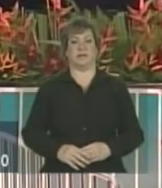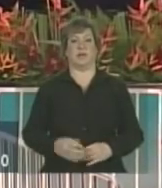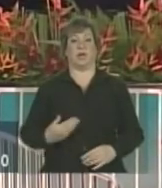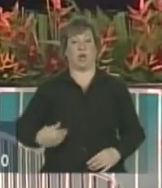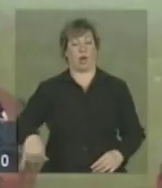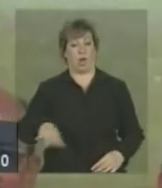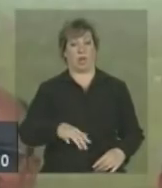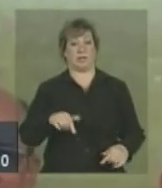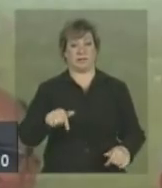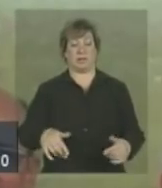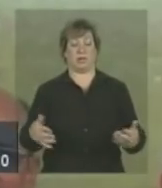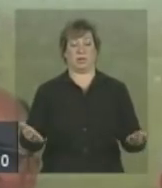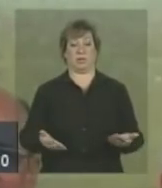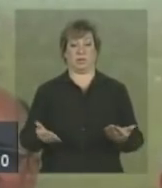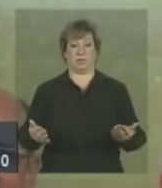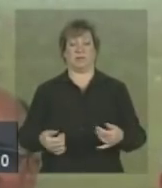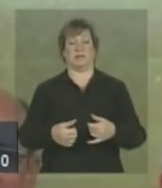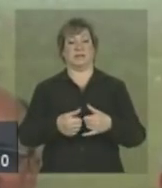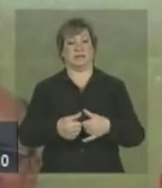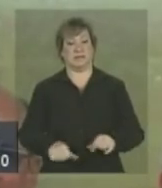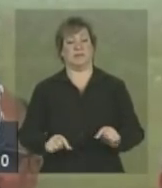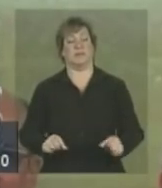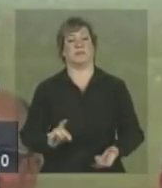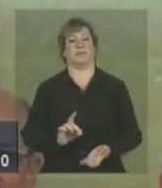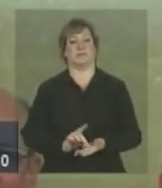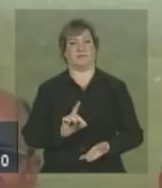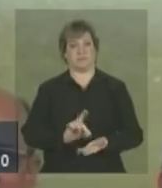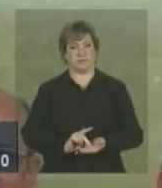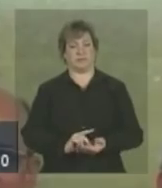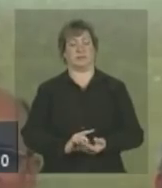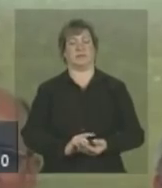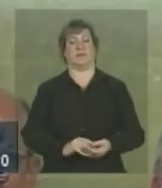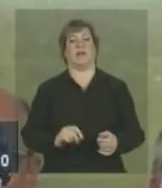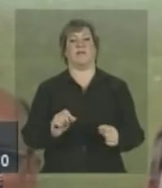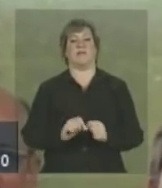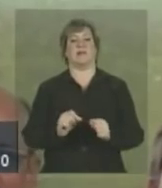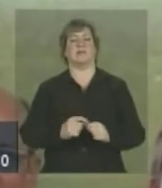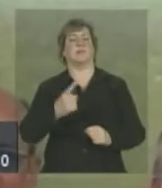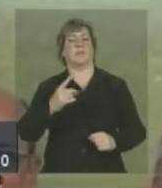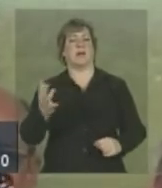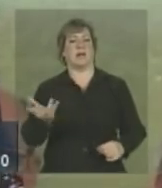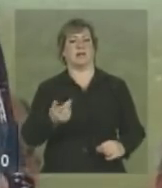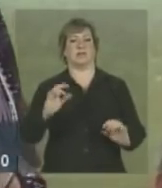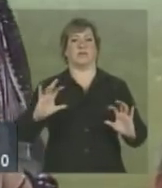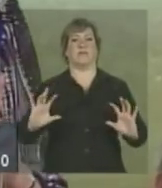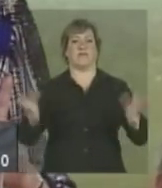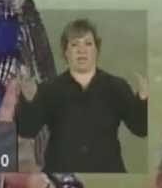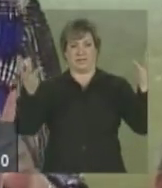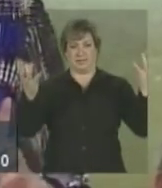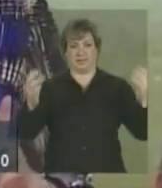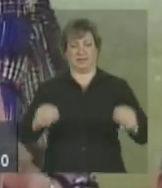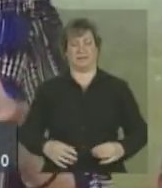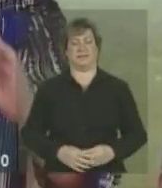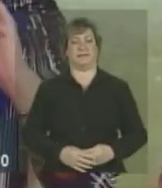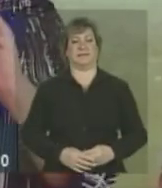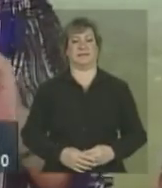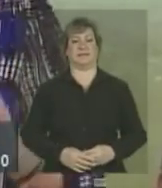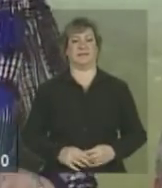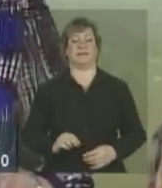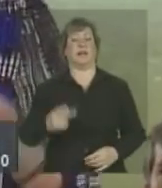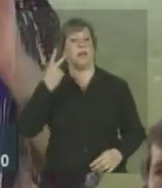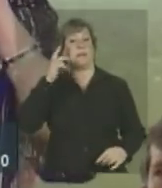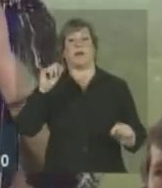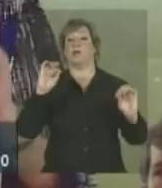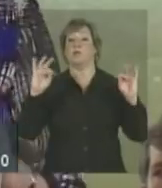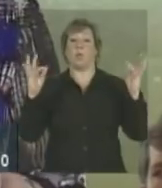nós aqui hoje estamos, de fato, fazendo uma grande comemoração para